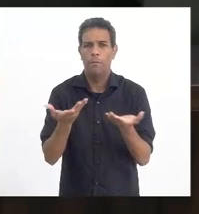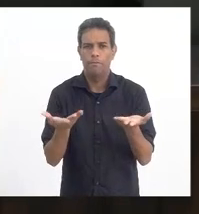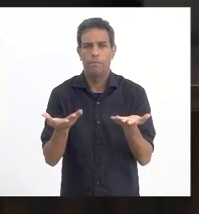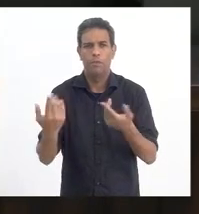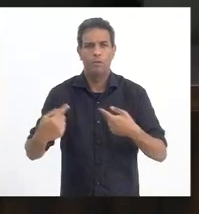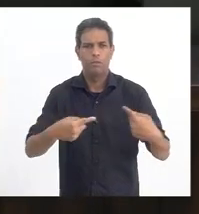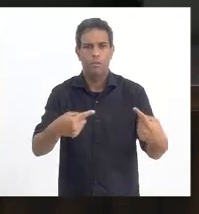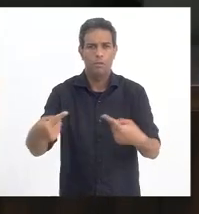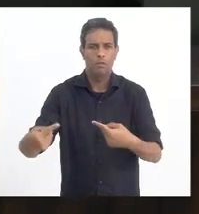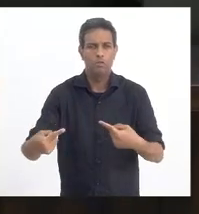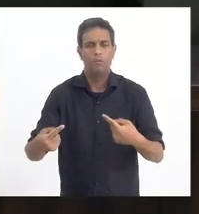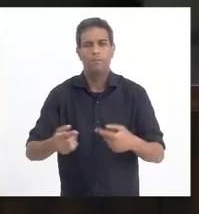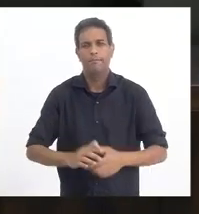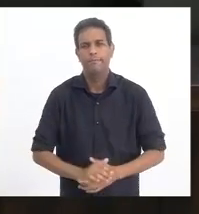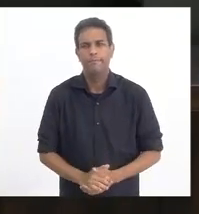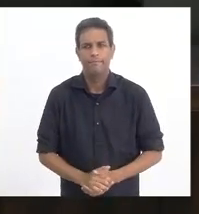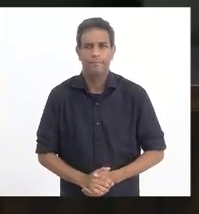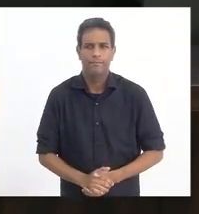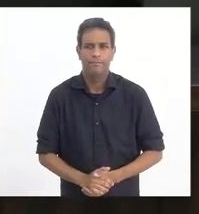tema que será debatido